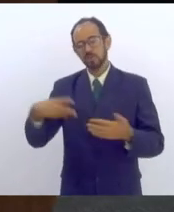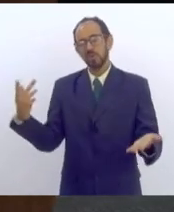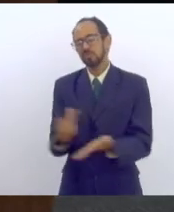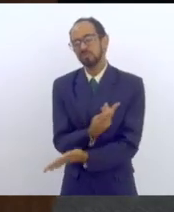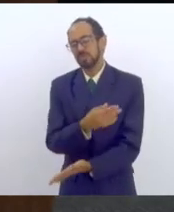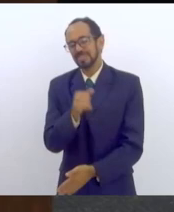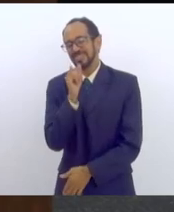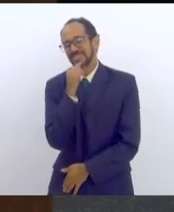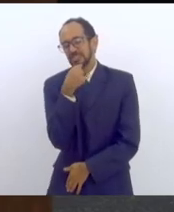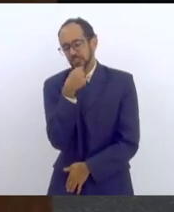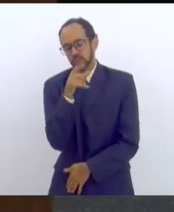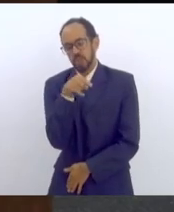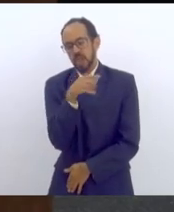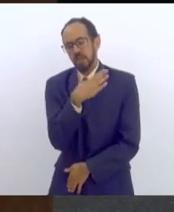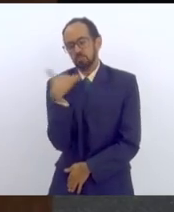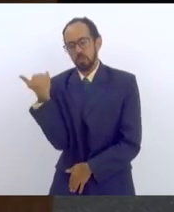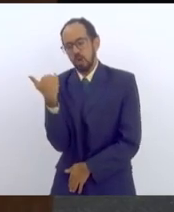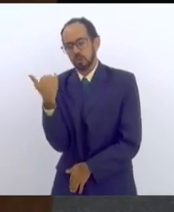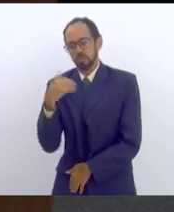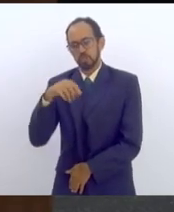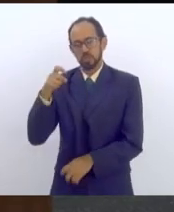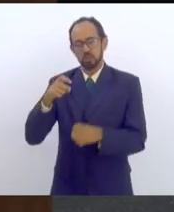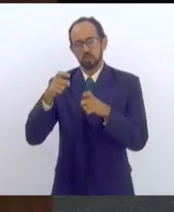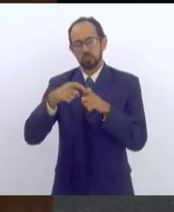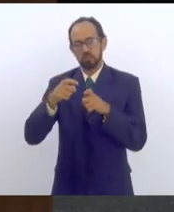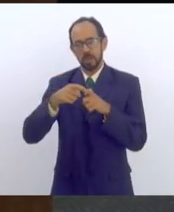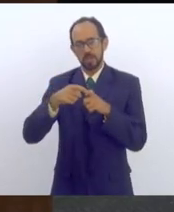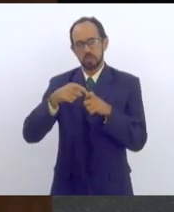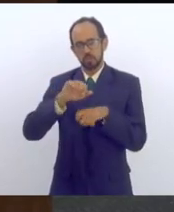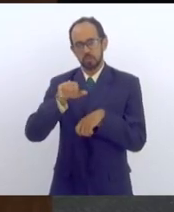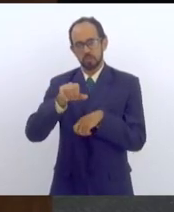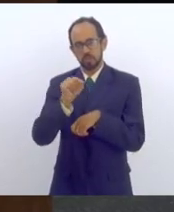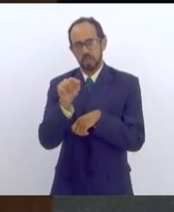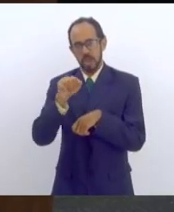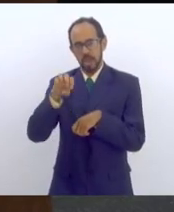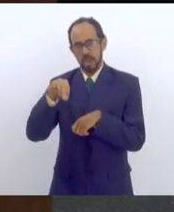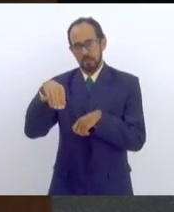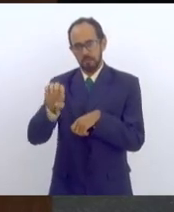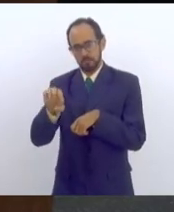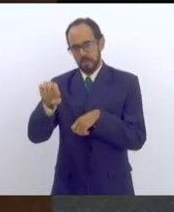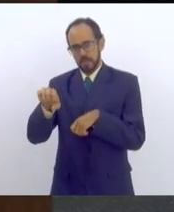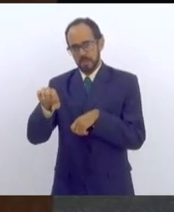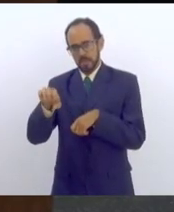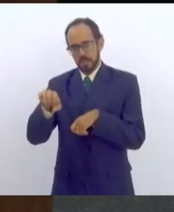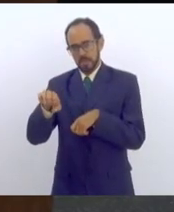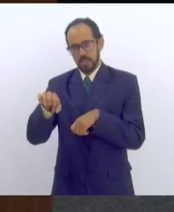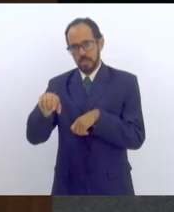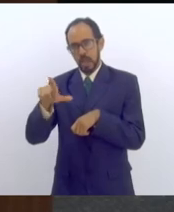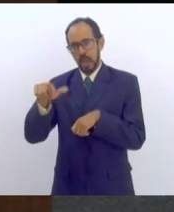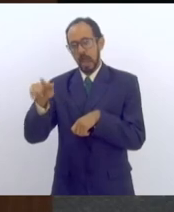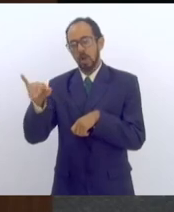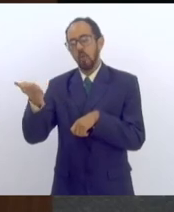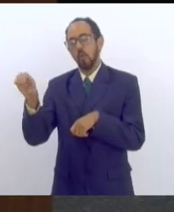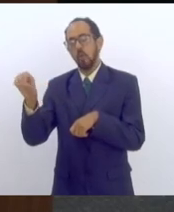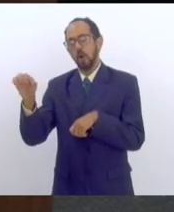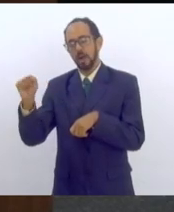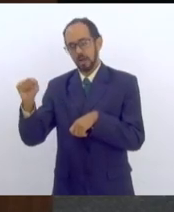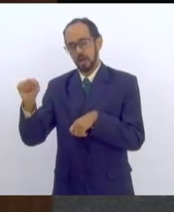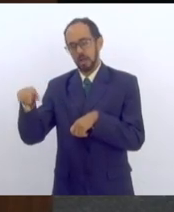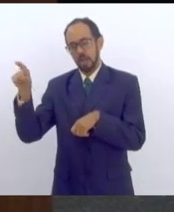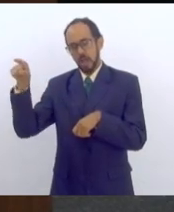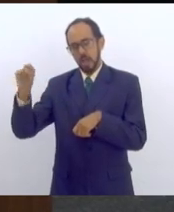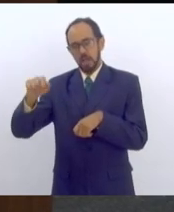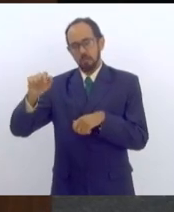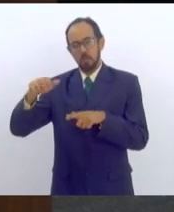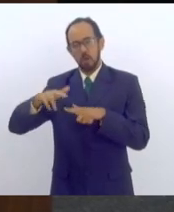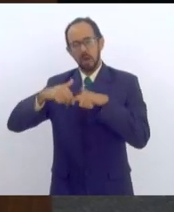que foi a morte do médico Jaime Gold, na Lagoa, em razão de um roubo de